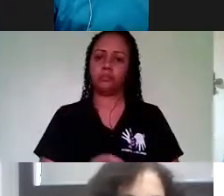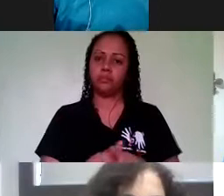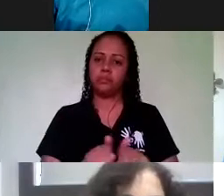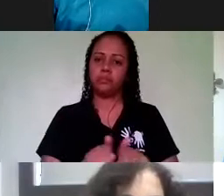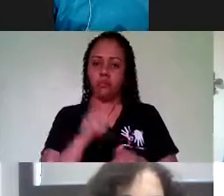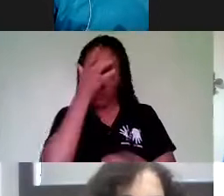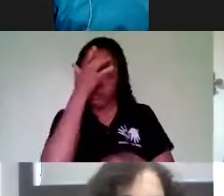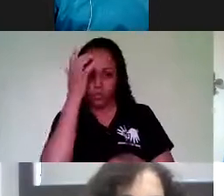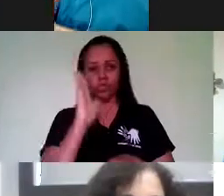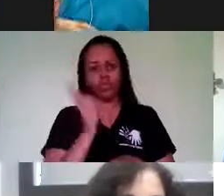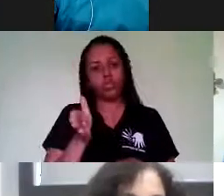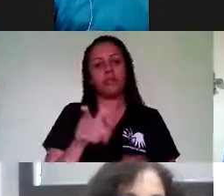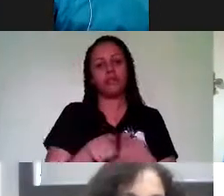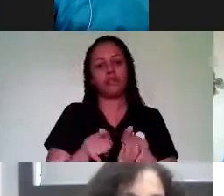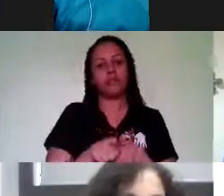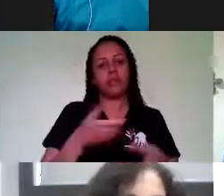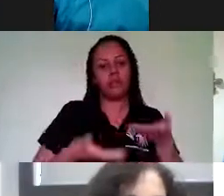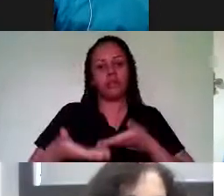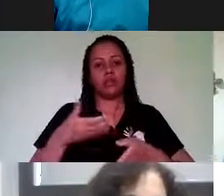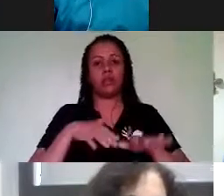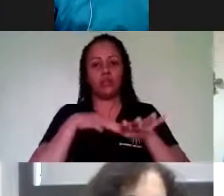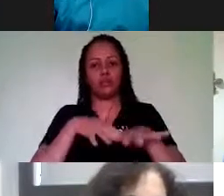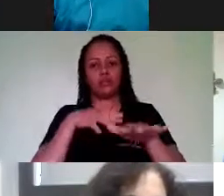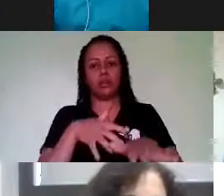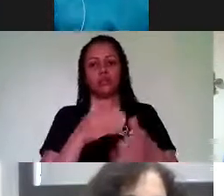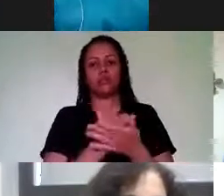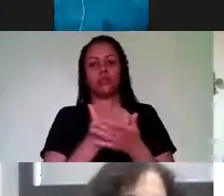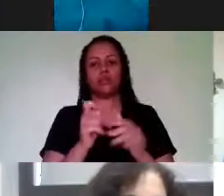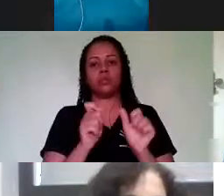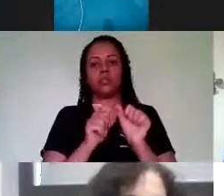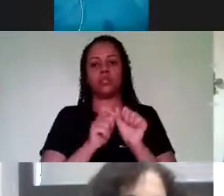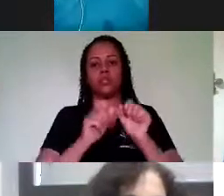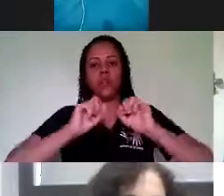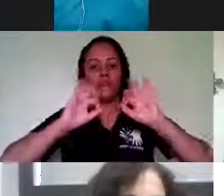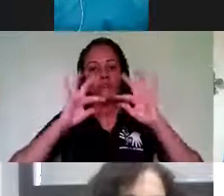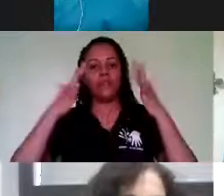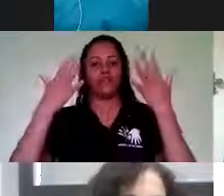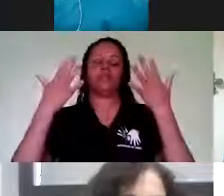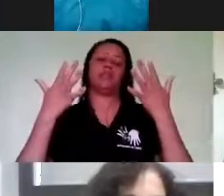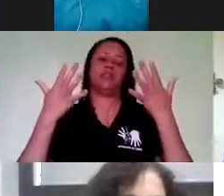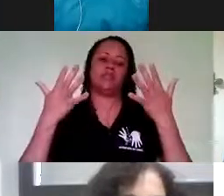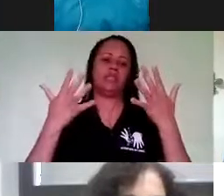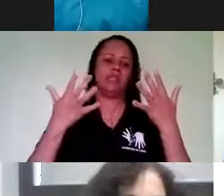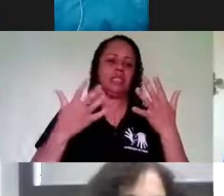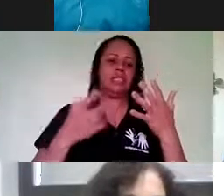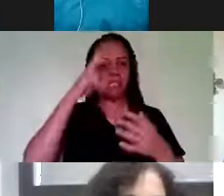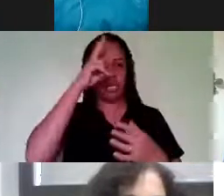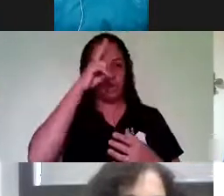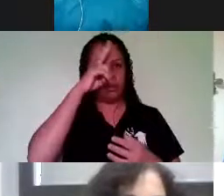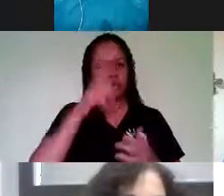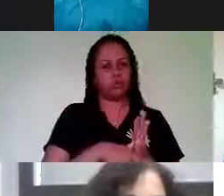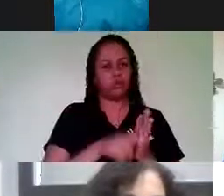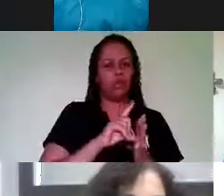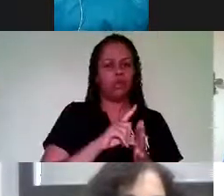envolvidas com o movimento, então passamos a fazer grandes festas. E lembro que chegamos a discutir, nós vamos celebrar ou não vamos celebrar? E a ideia foi, sim, temos